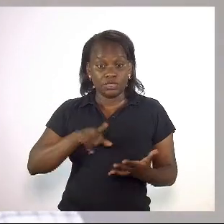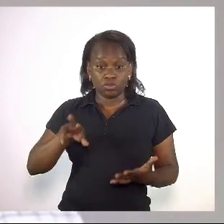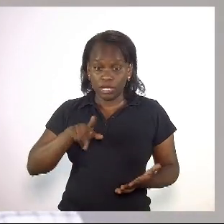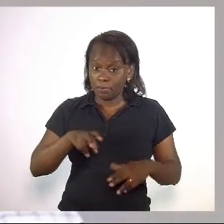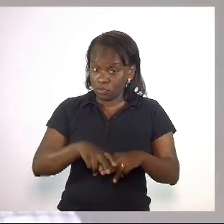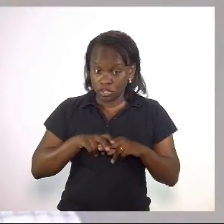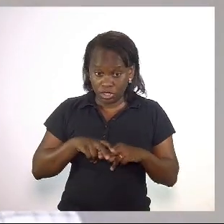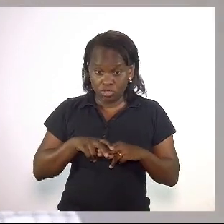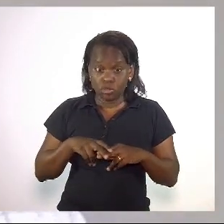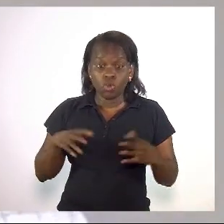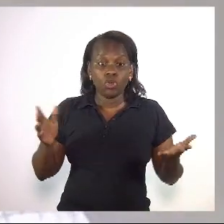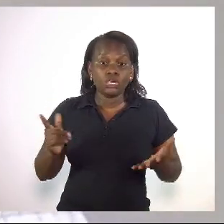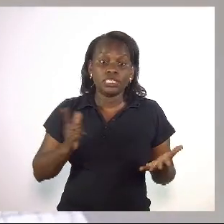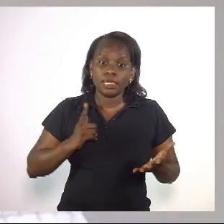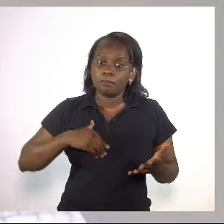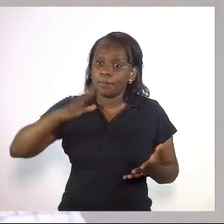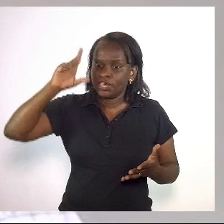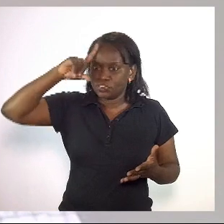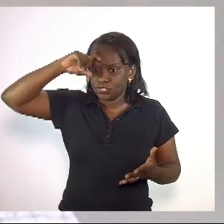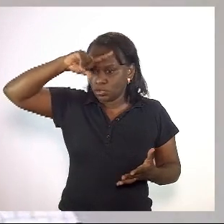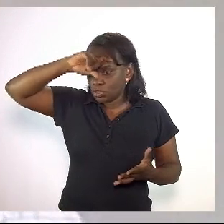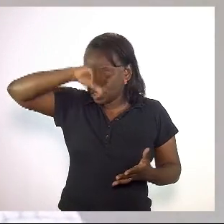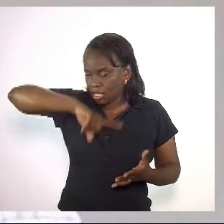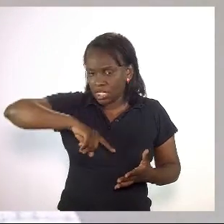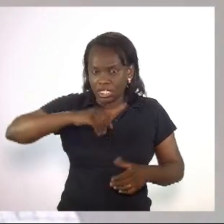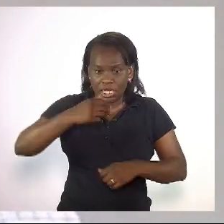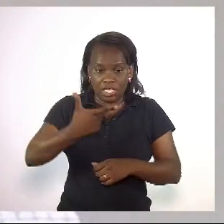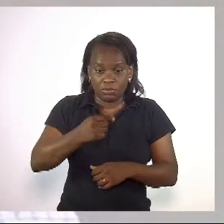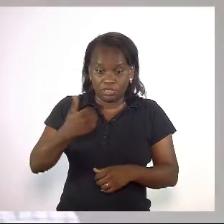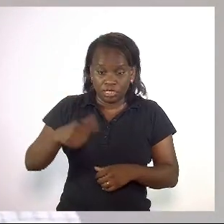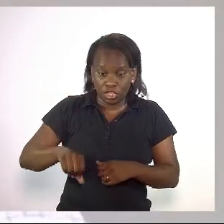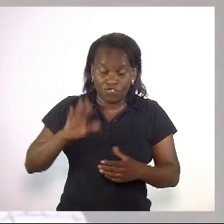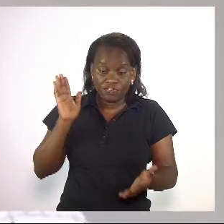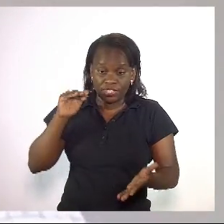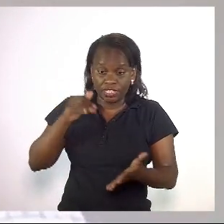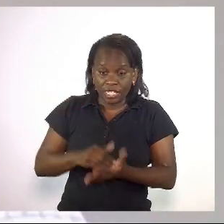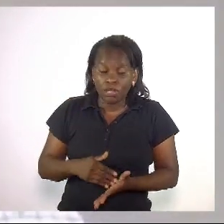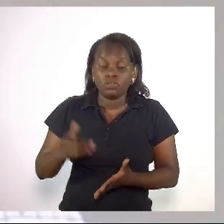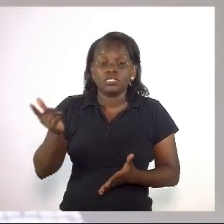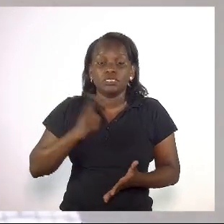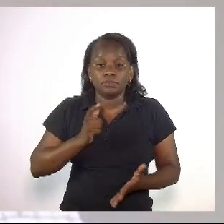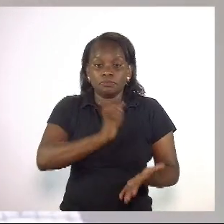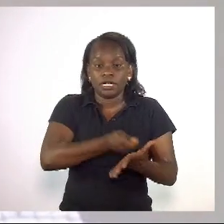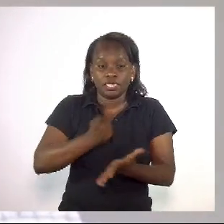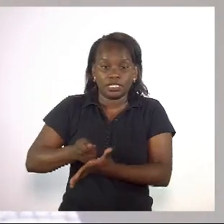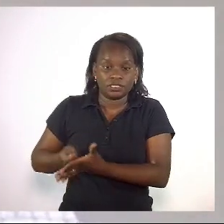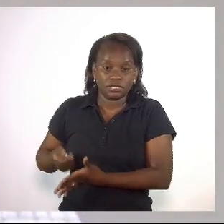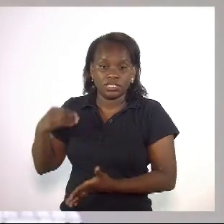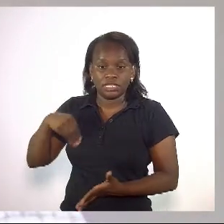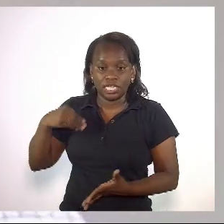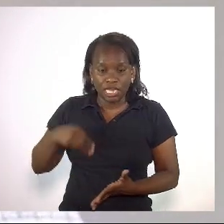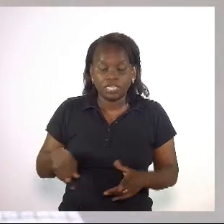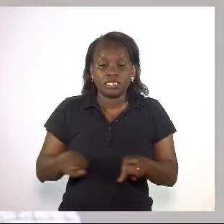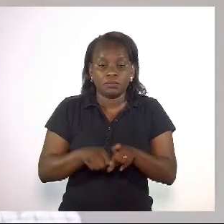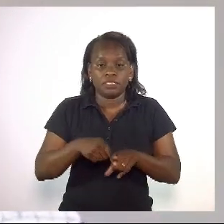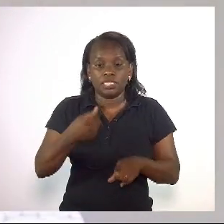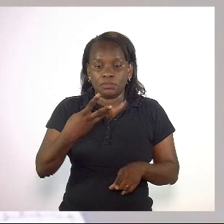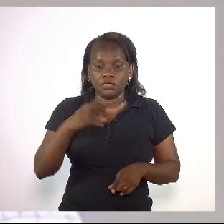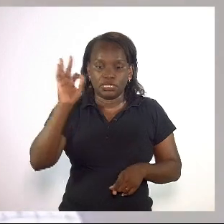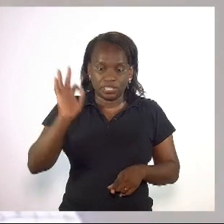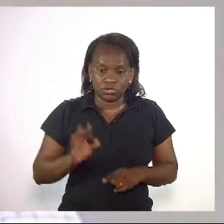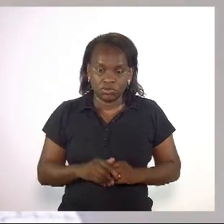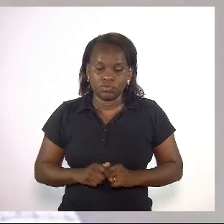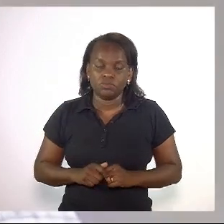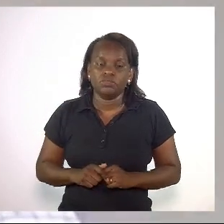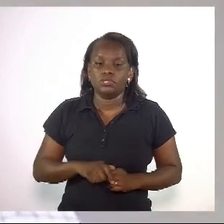isso, certamente nós teríamos muita dificuldade, no final do ano de 2019, de termos pago os salários e o 13º.